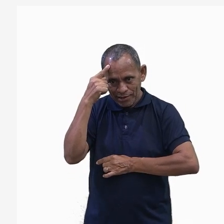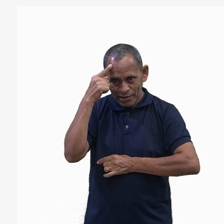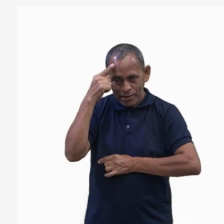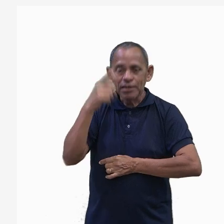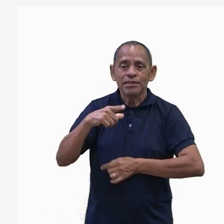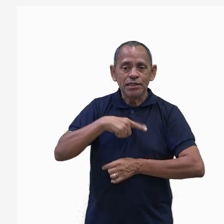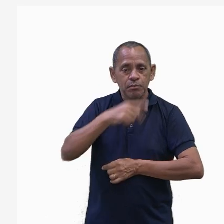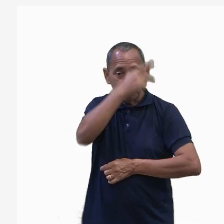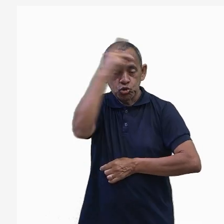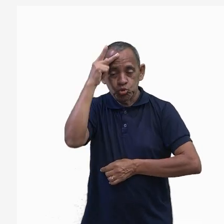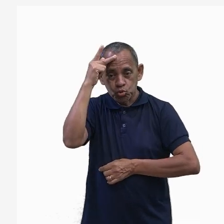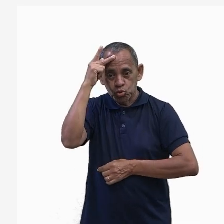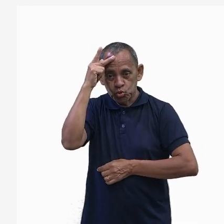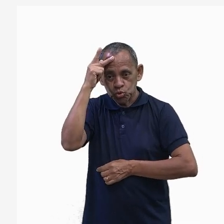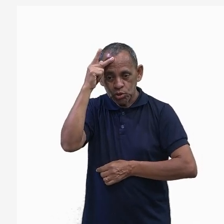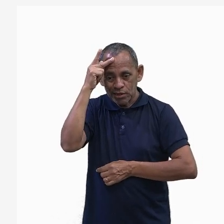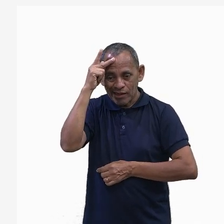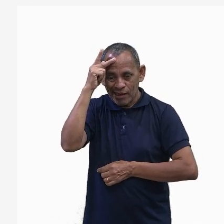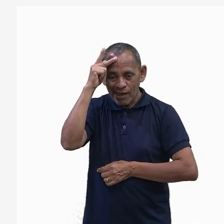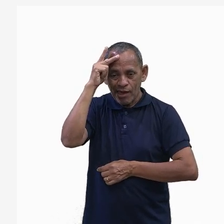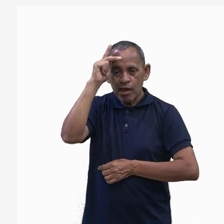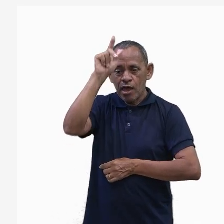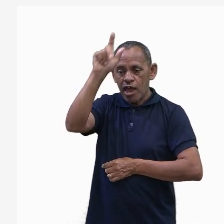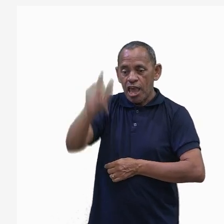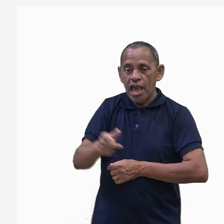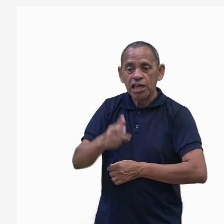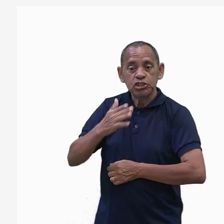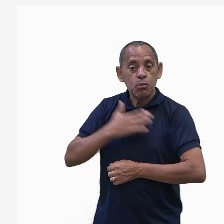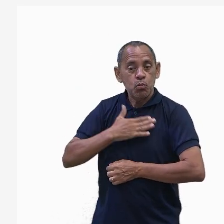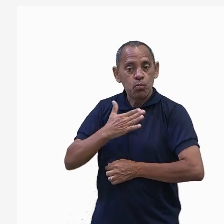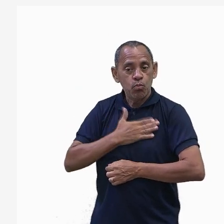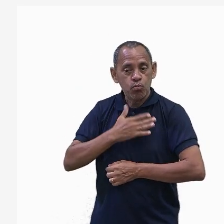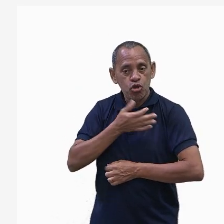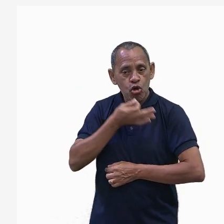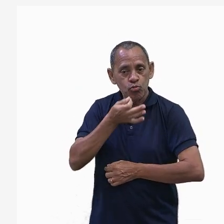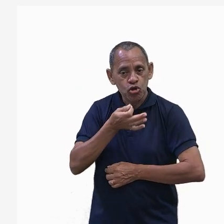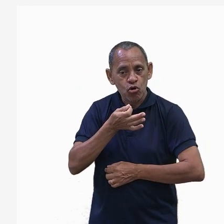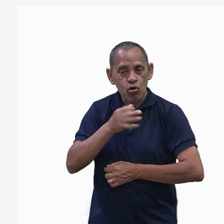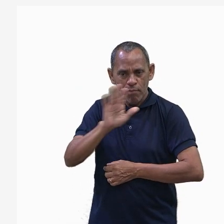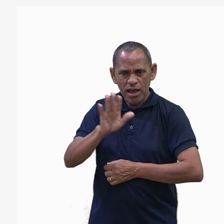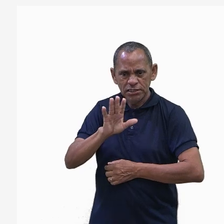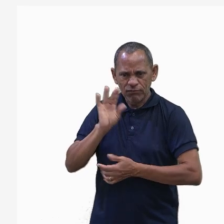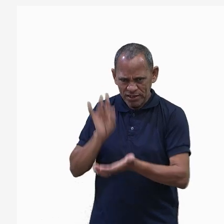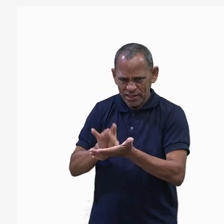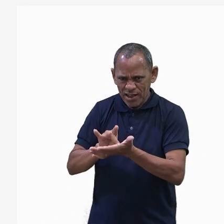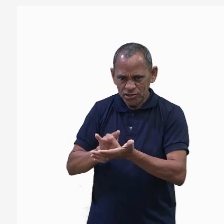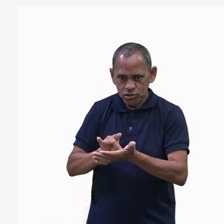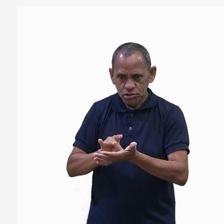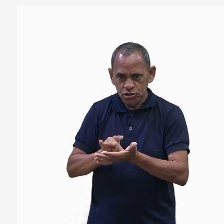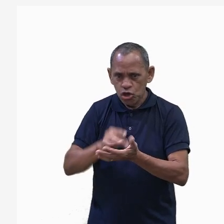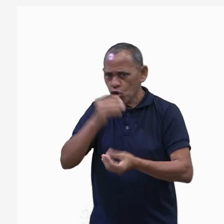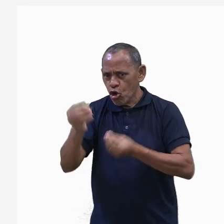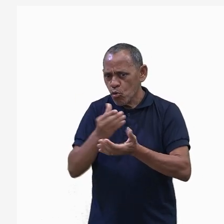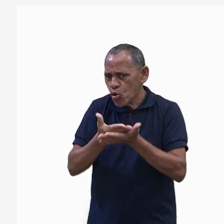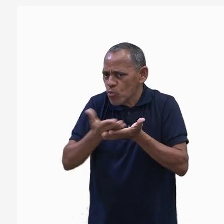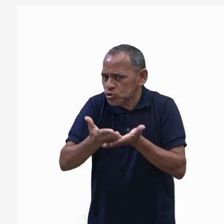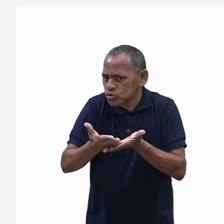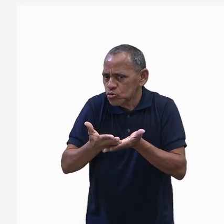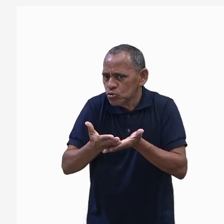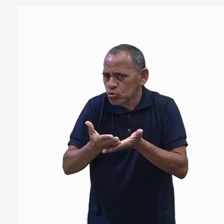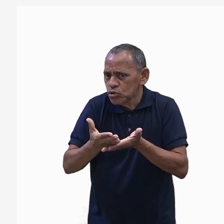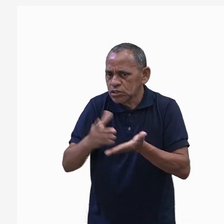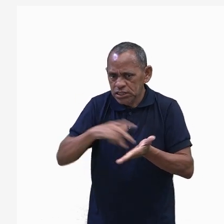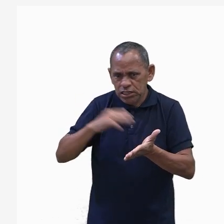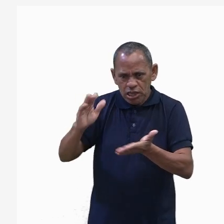assim: essa é a minha opinião, mas será que é a verdade? De onde vem essa opinião? De algum